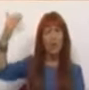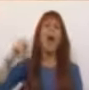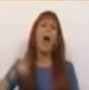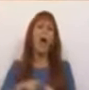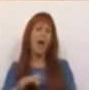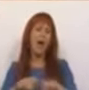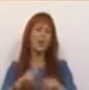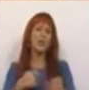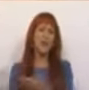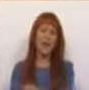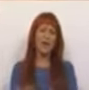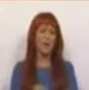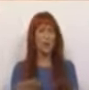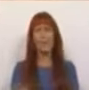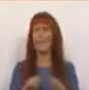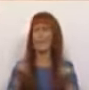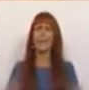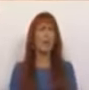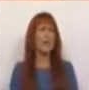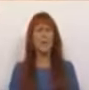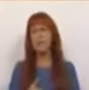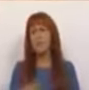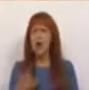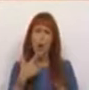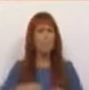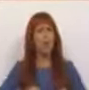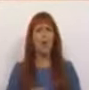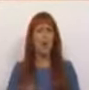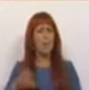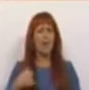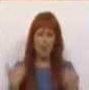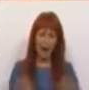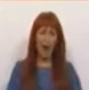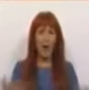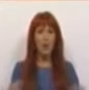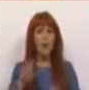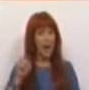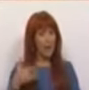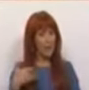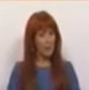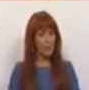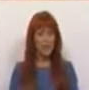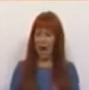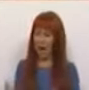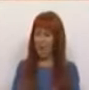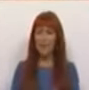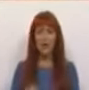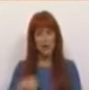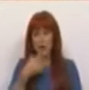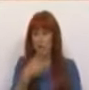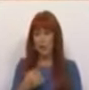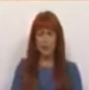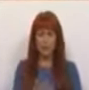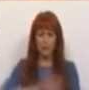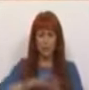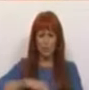essa a política que nos trouxe a este quadro revoltante e inaceitável em que o país se encontra. A EDP, a apresentar só ela lucros